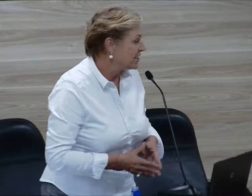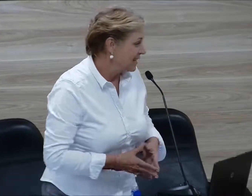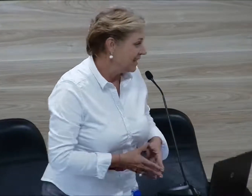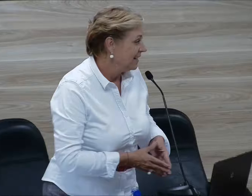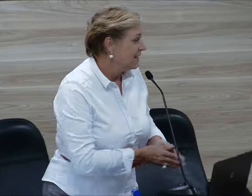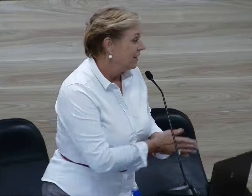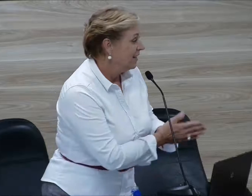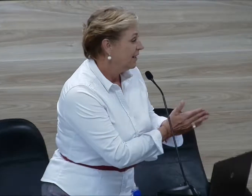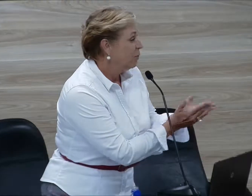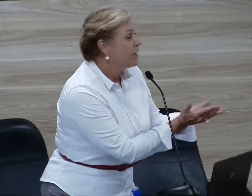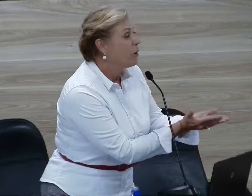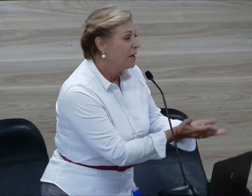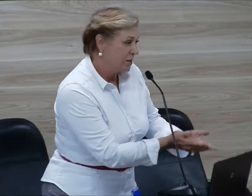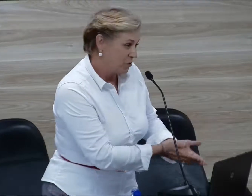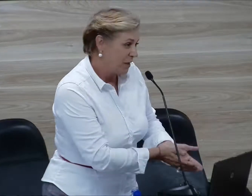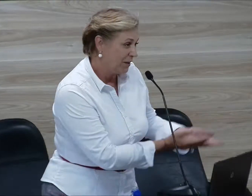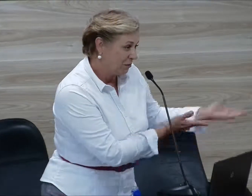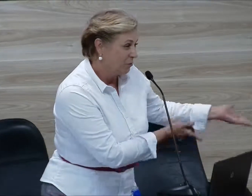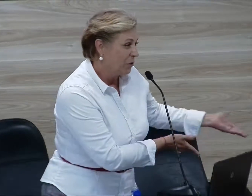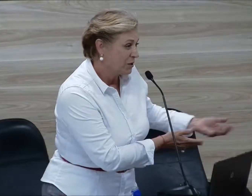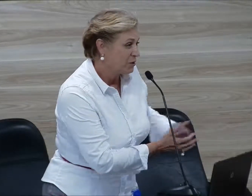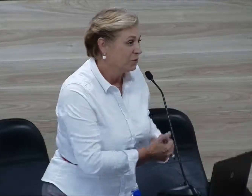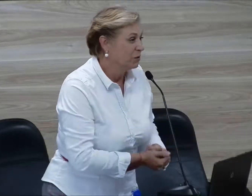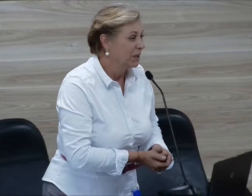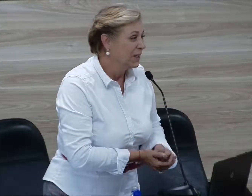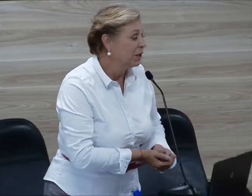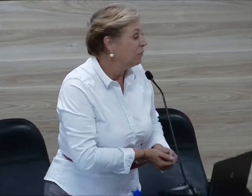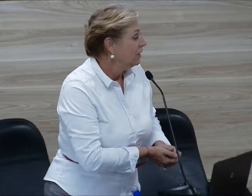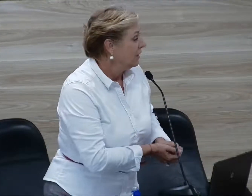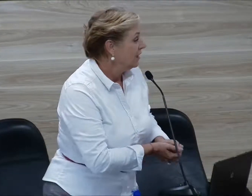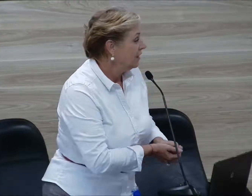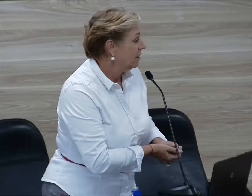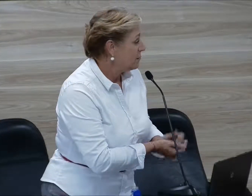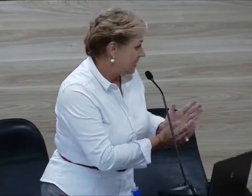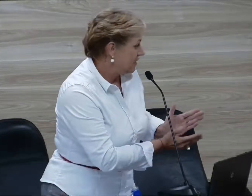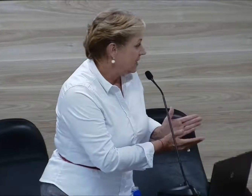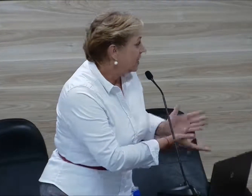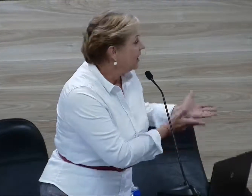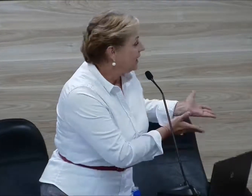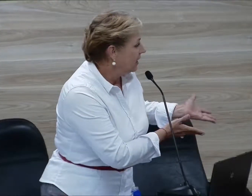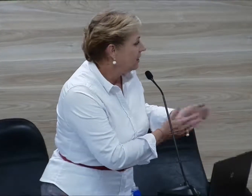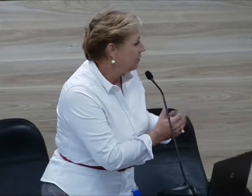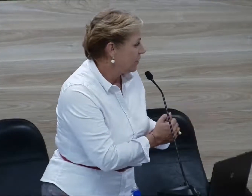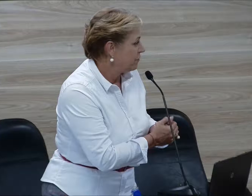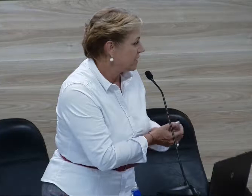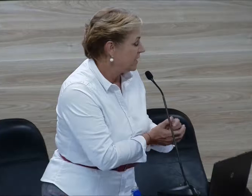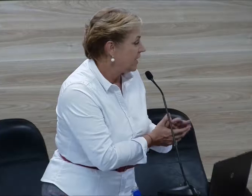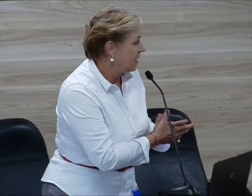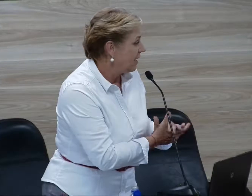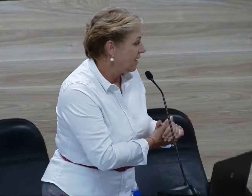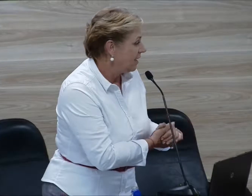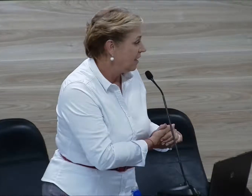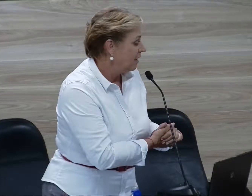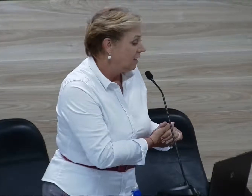deixa de ser o herói abençoado no nosso hino para ser aquele que vai